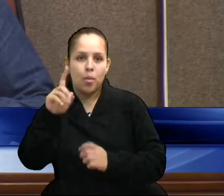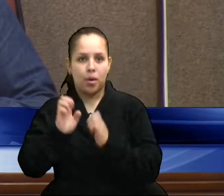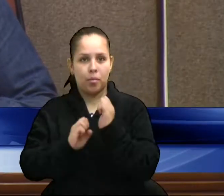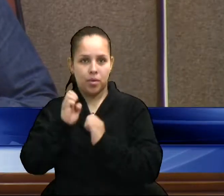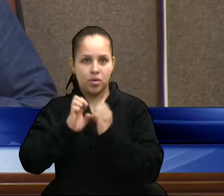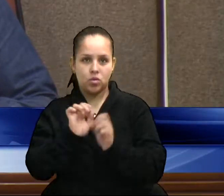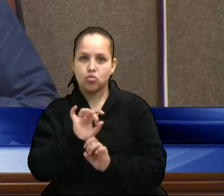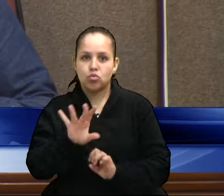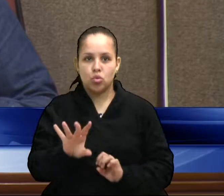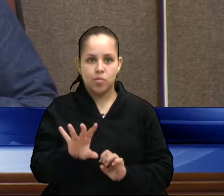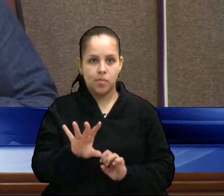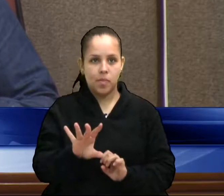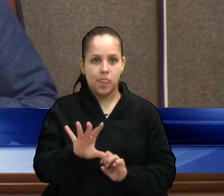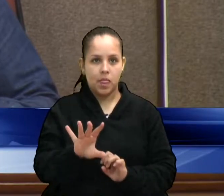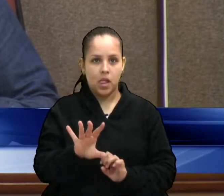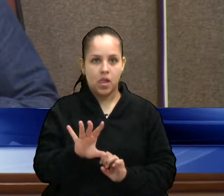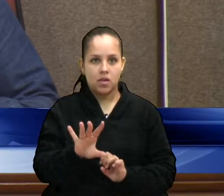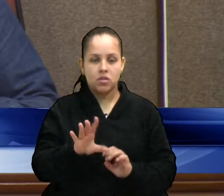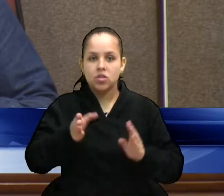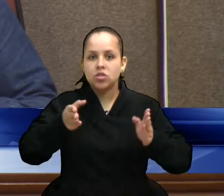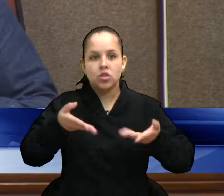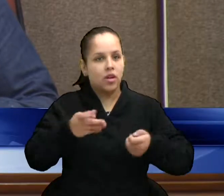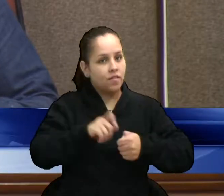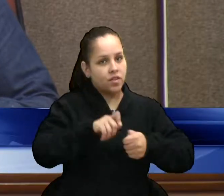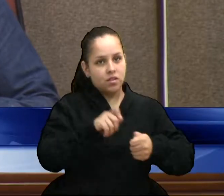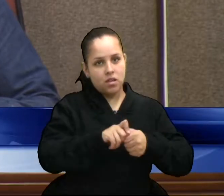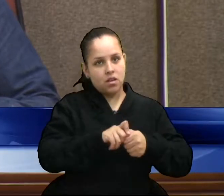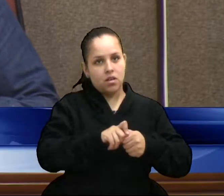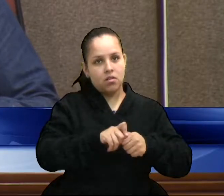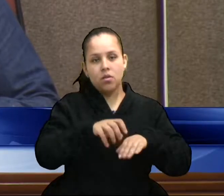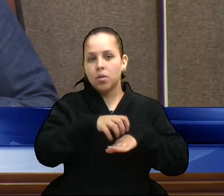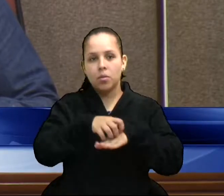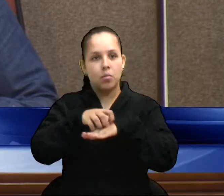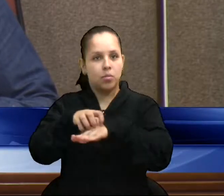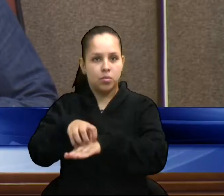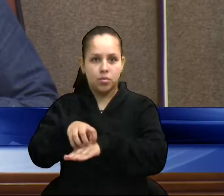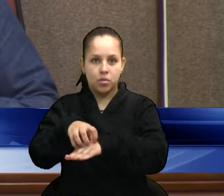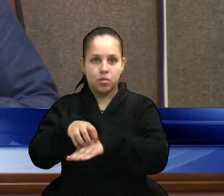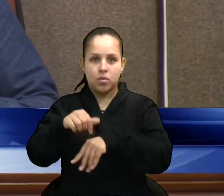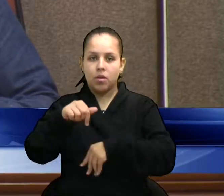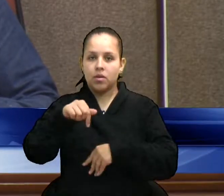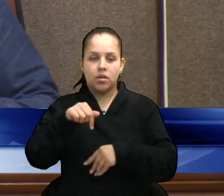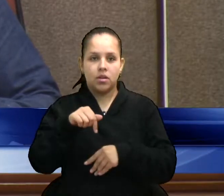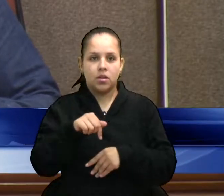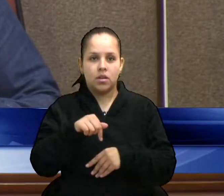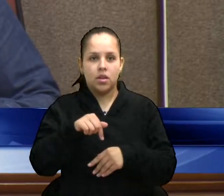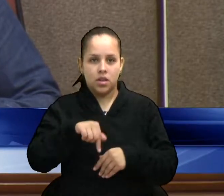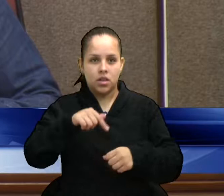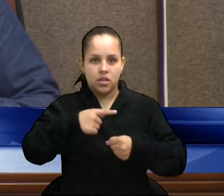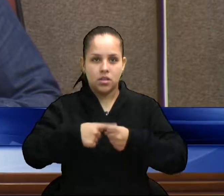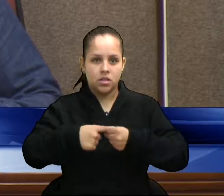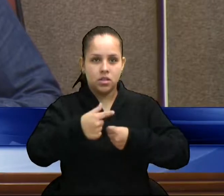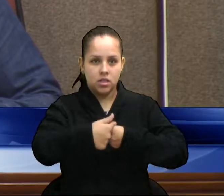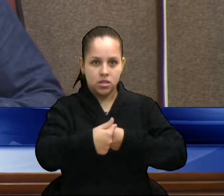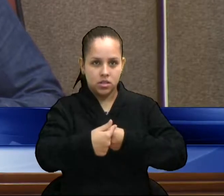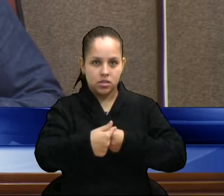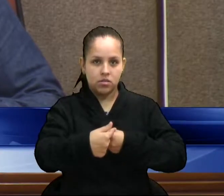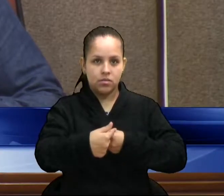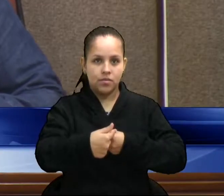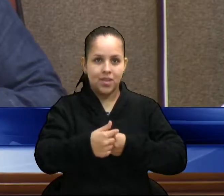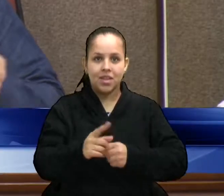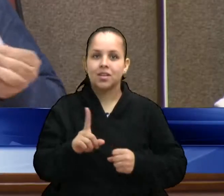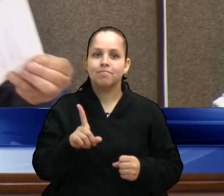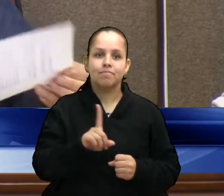que já encontra prestando serviço de transporte no município. E essa conduta, por óbvio, não